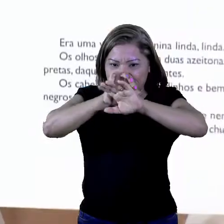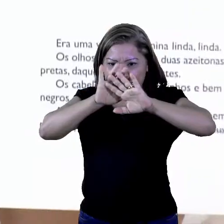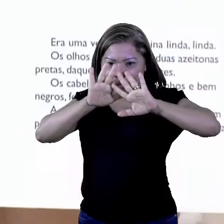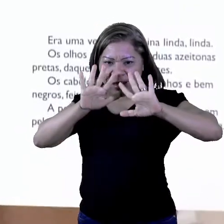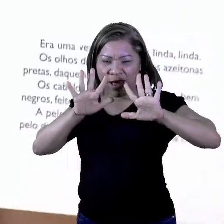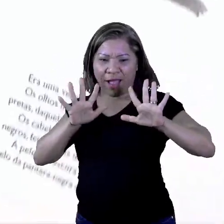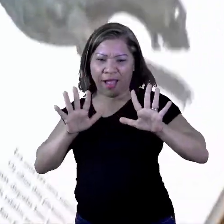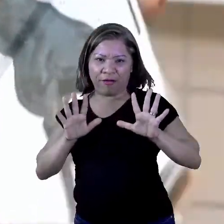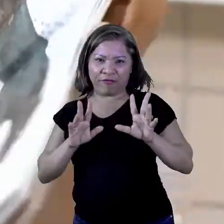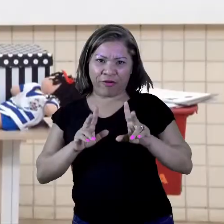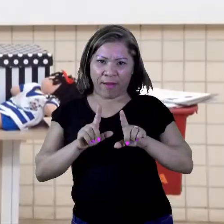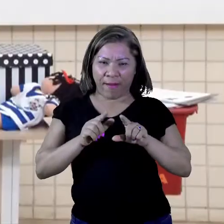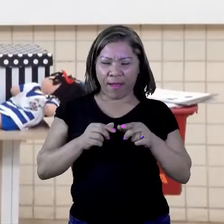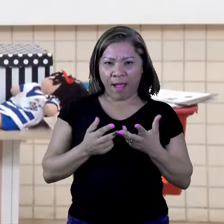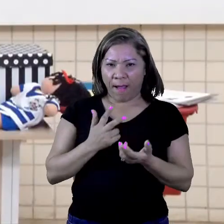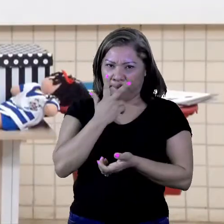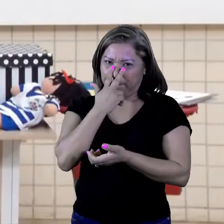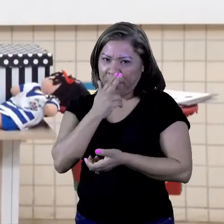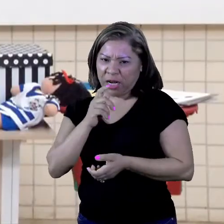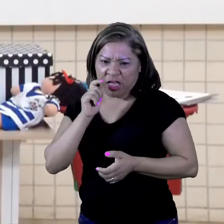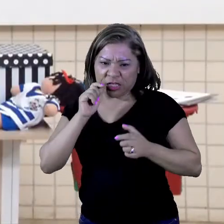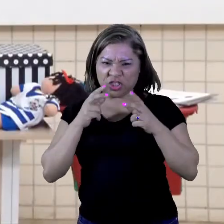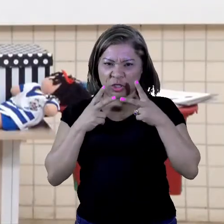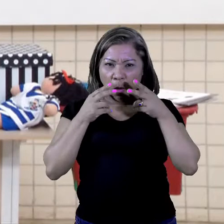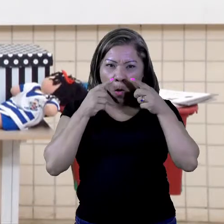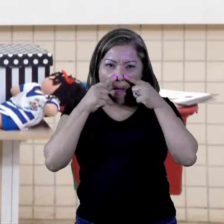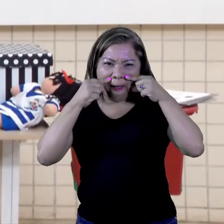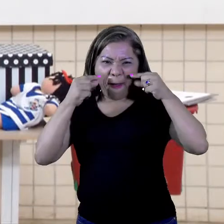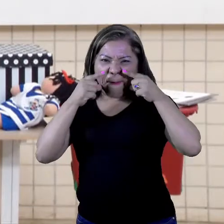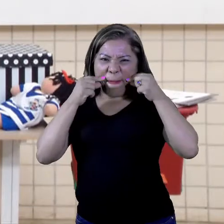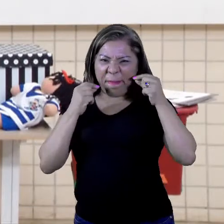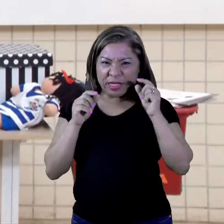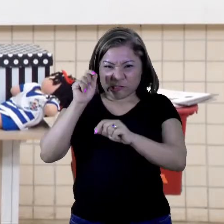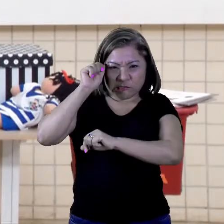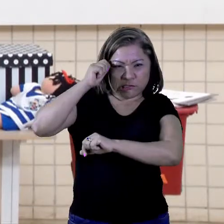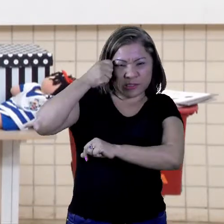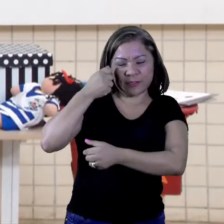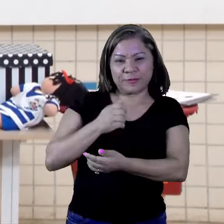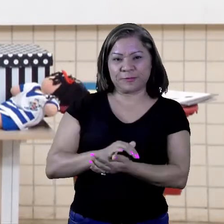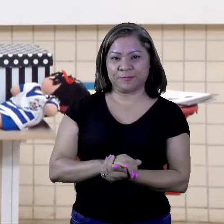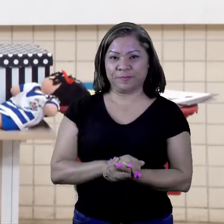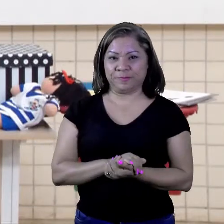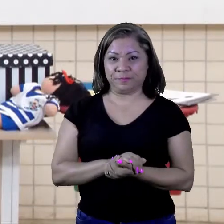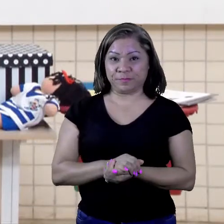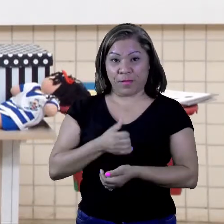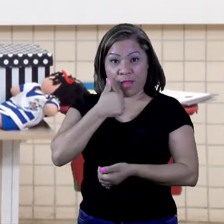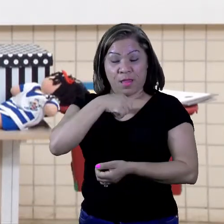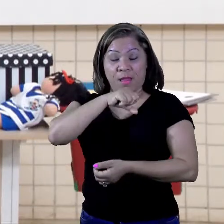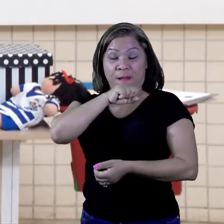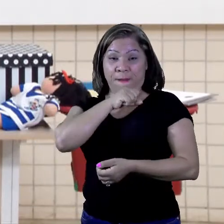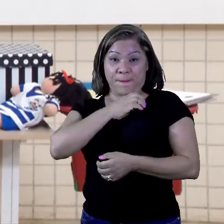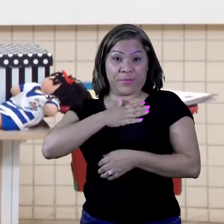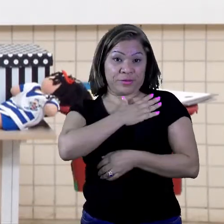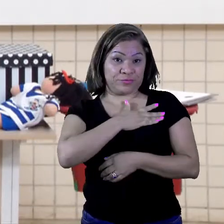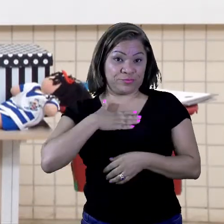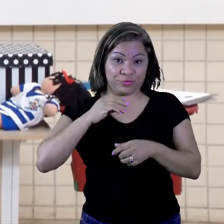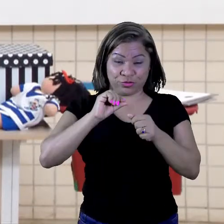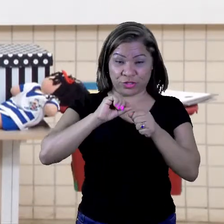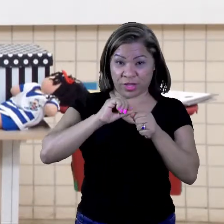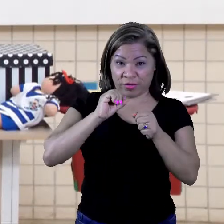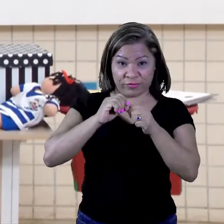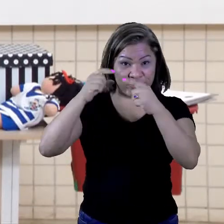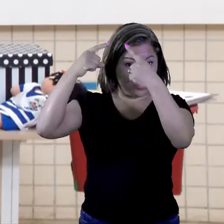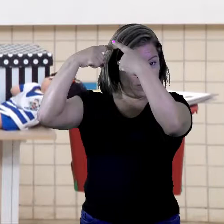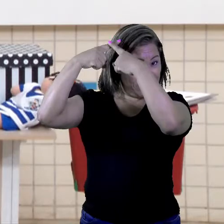negra. Vamos lá então? E ainda por cima, a mãe gostava de fazer trança nos seus cabelos e enfeitar